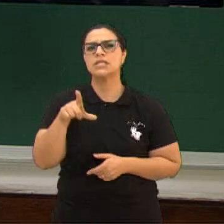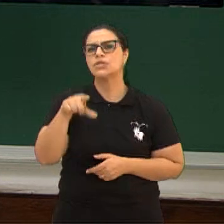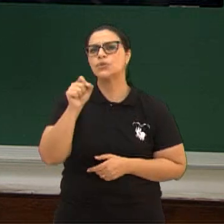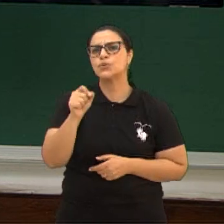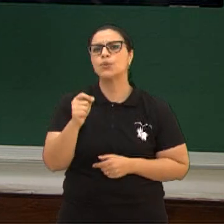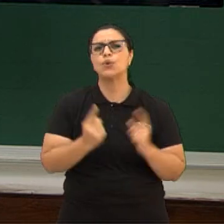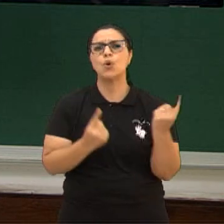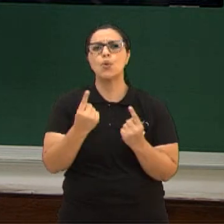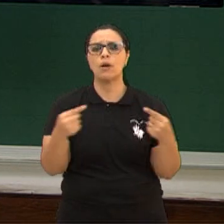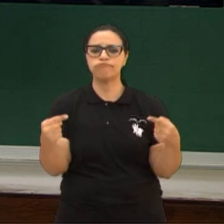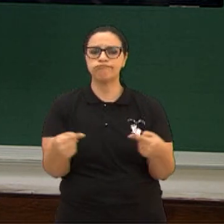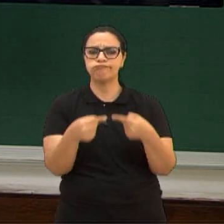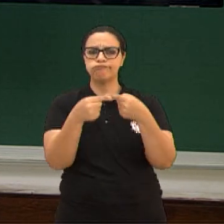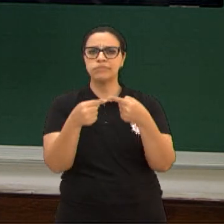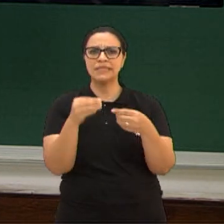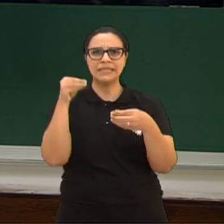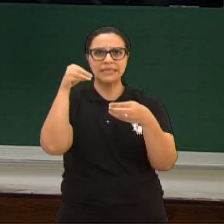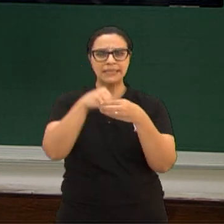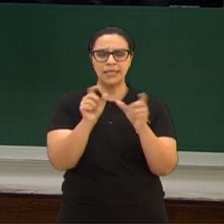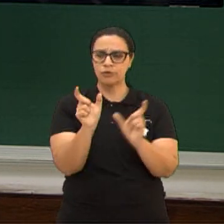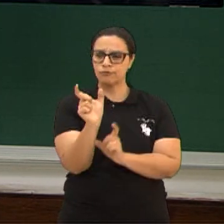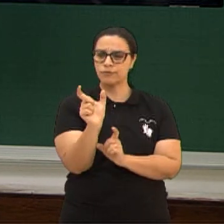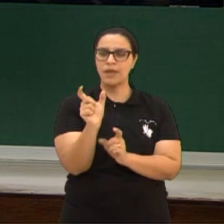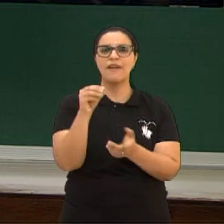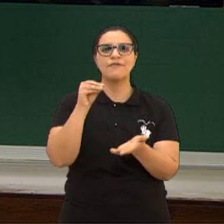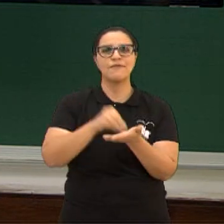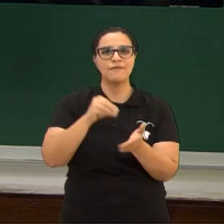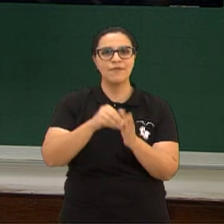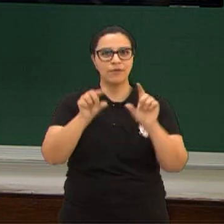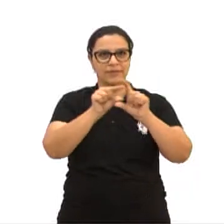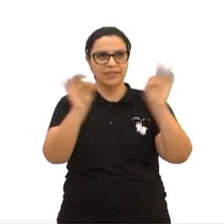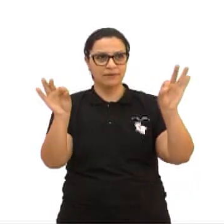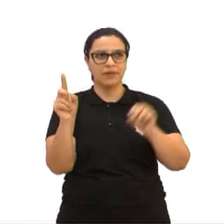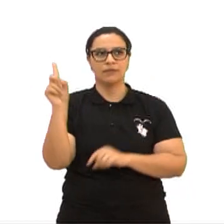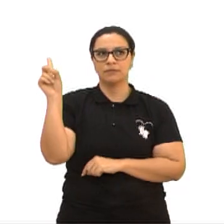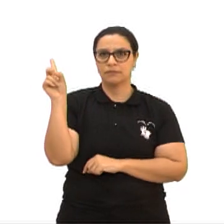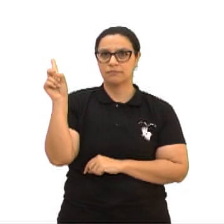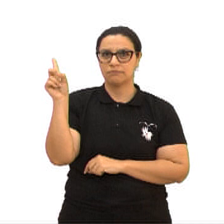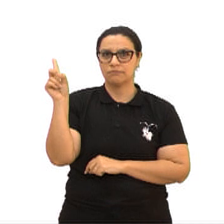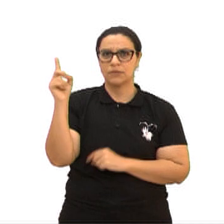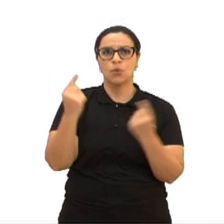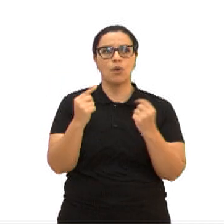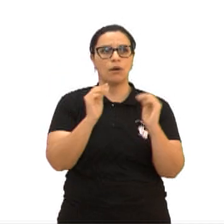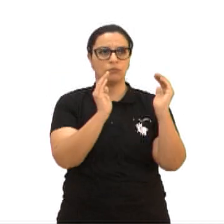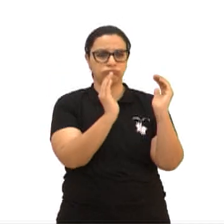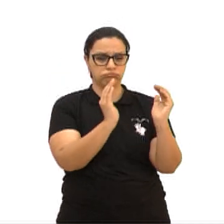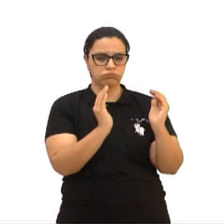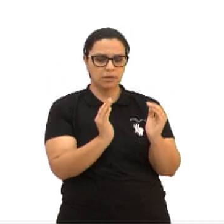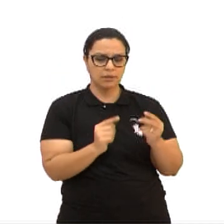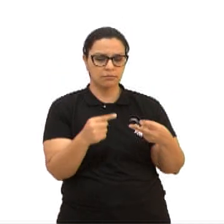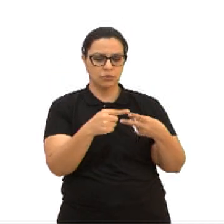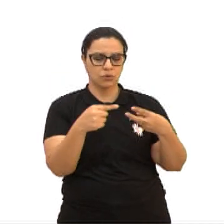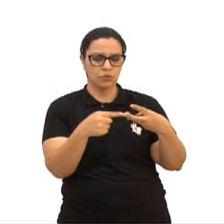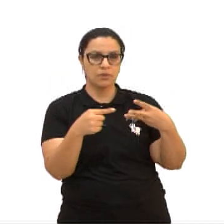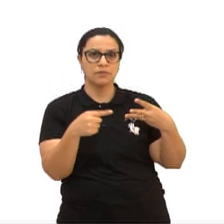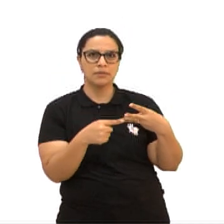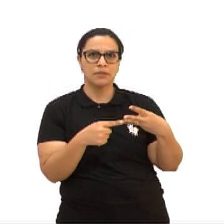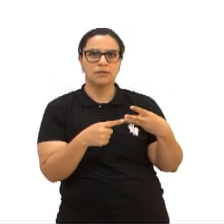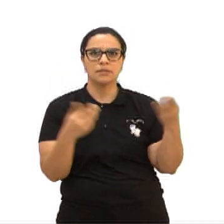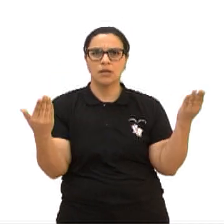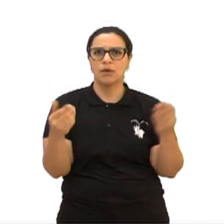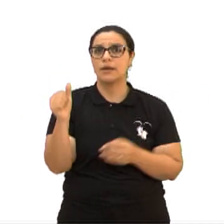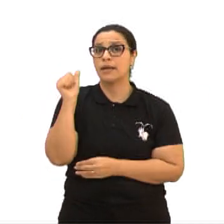Escolha a opção que completa a sentença. She is sing a song. Ela